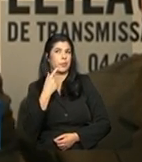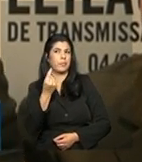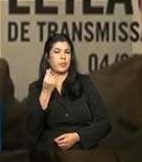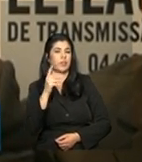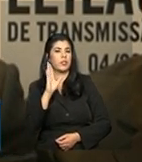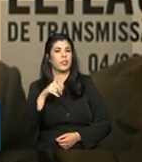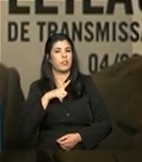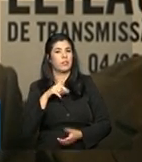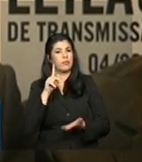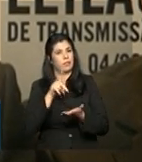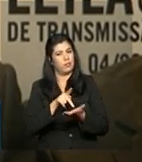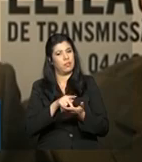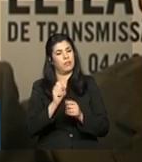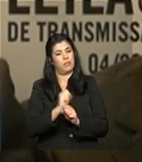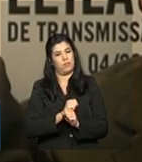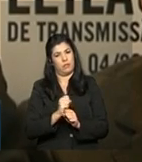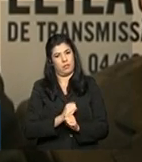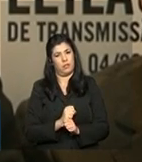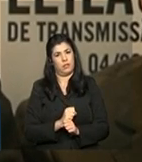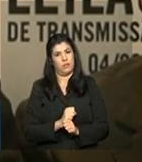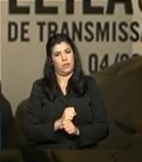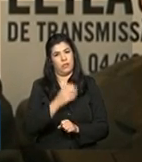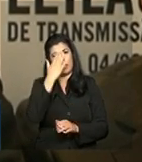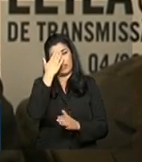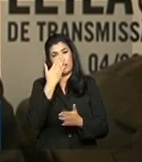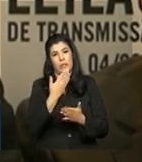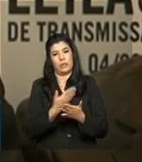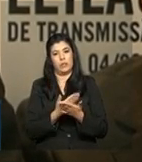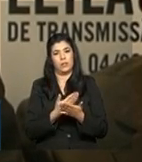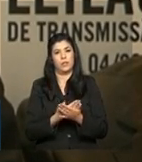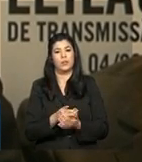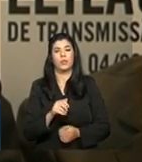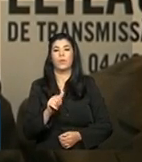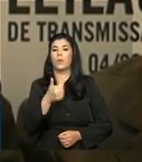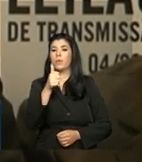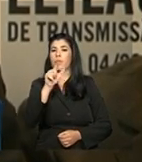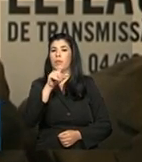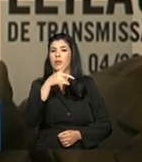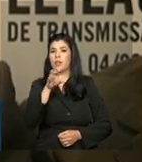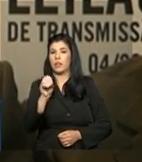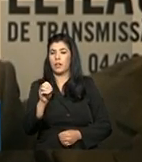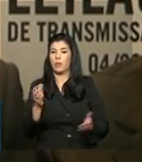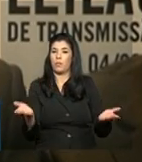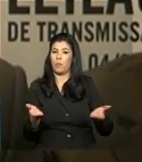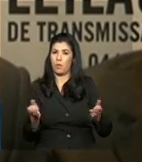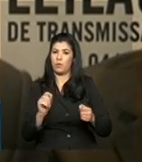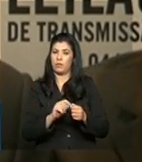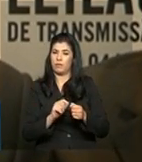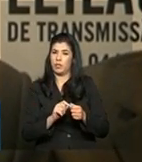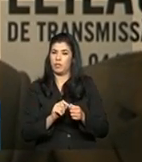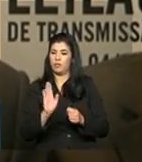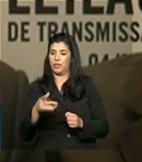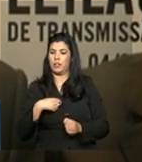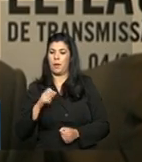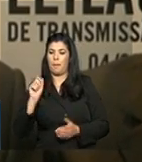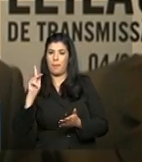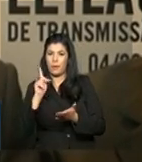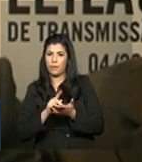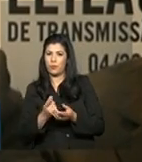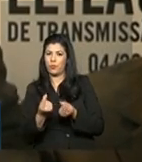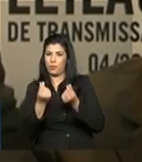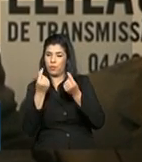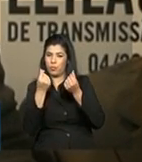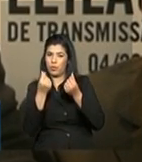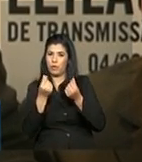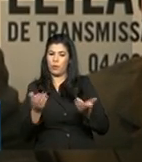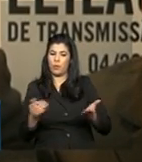uma atualização e no primeiro leilão após essa atualização está sendo realizado hoje. Isso, inclusive, trouxe um estresse